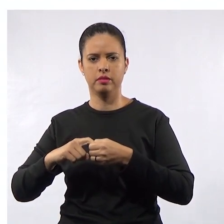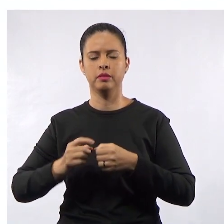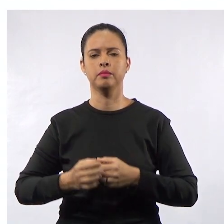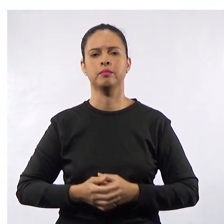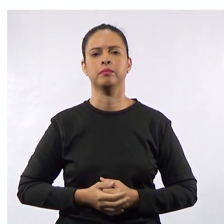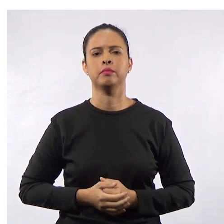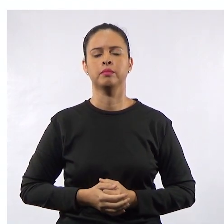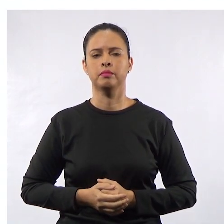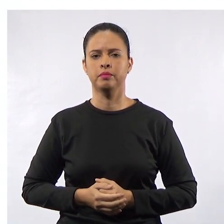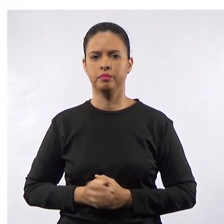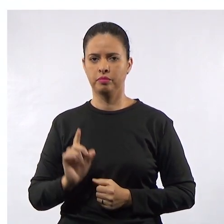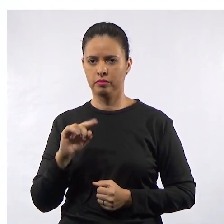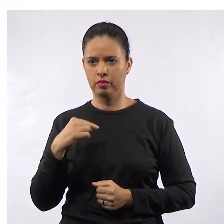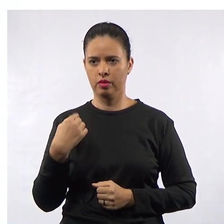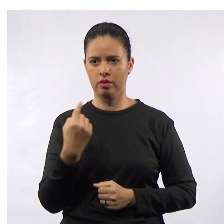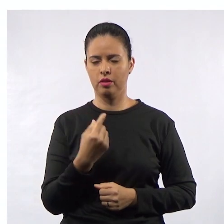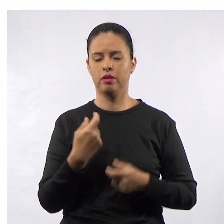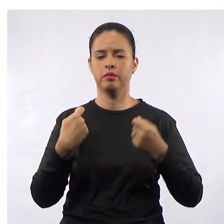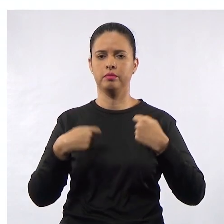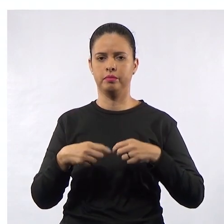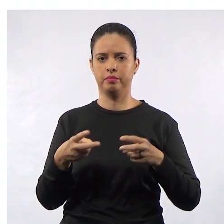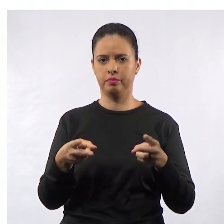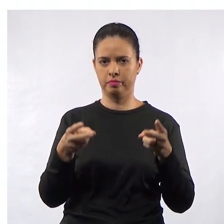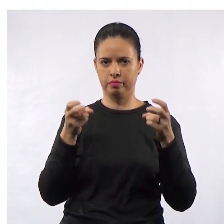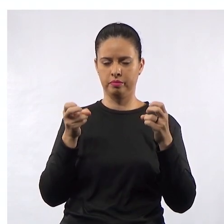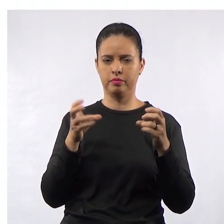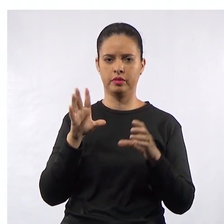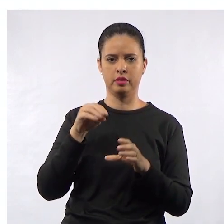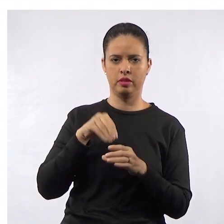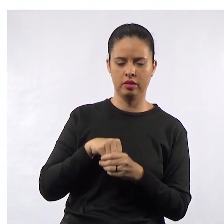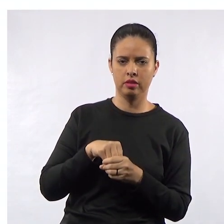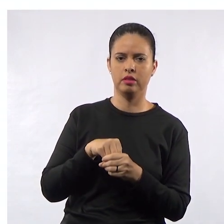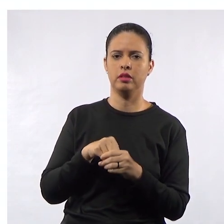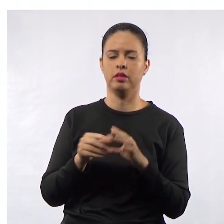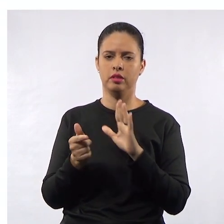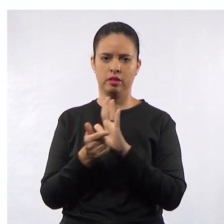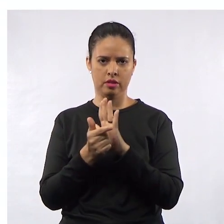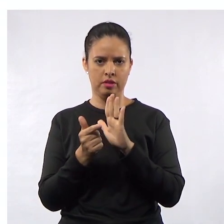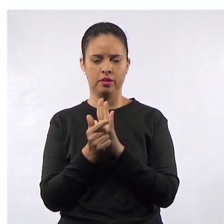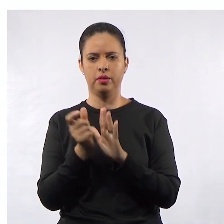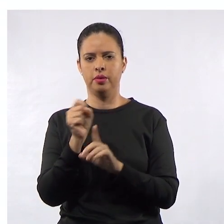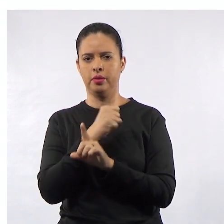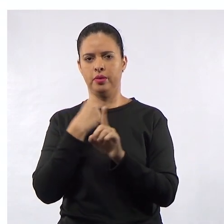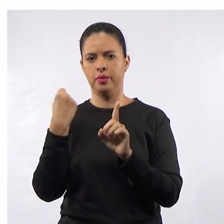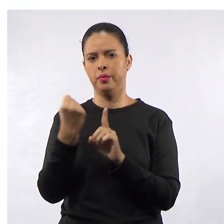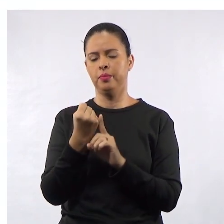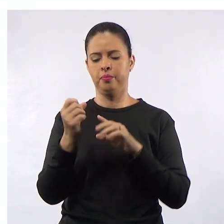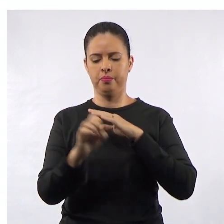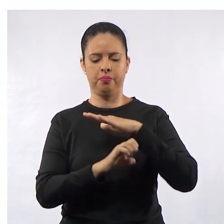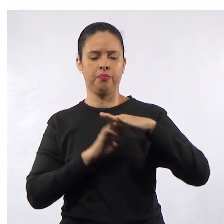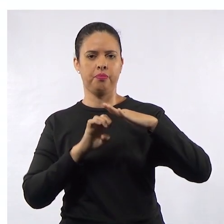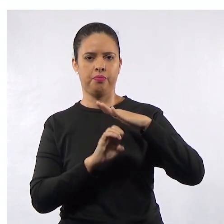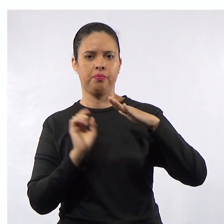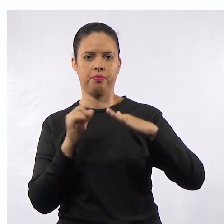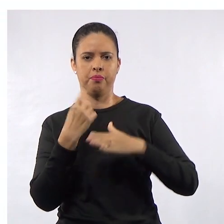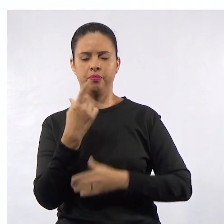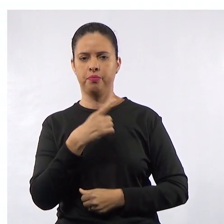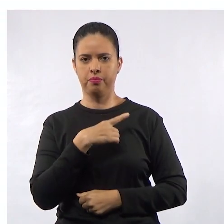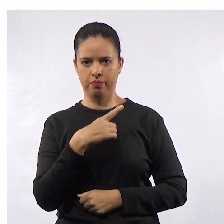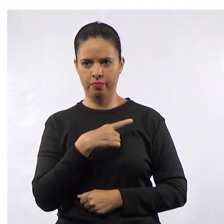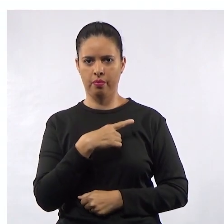que envolve o estado tá então nós precisamos perceber que dentro da função social da empresa